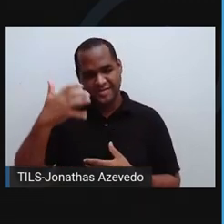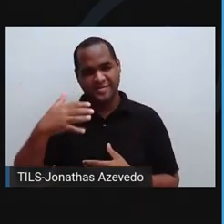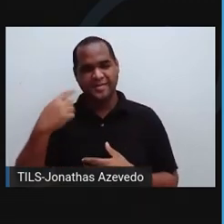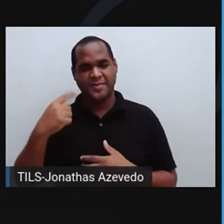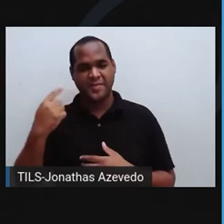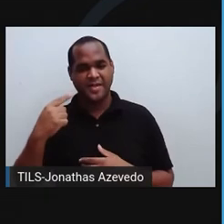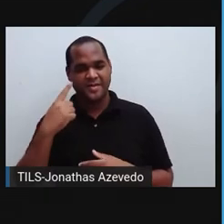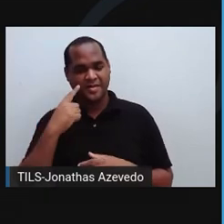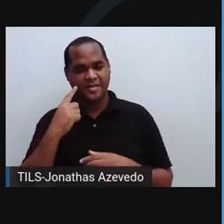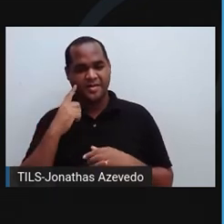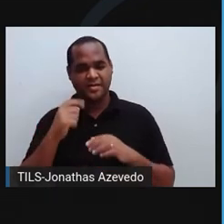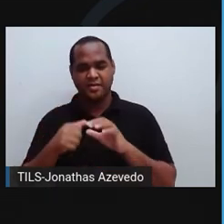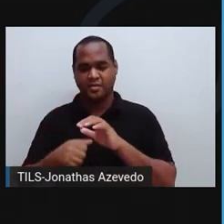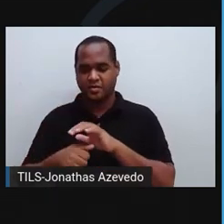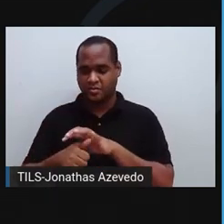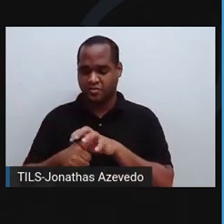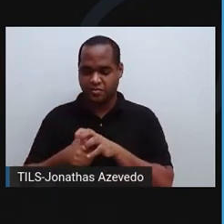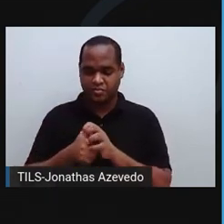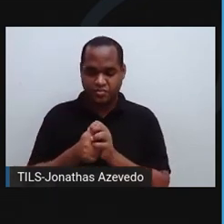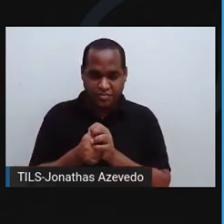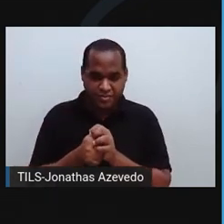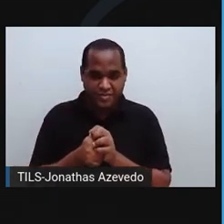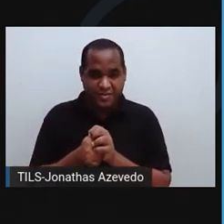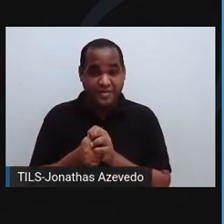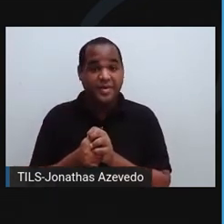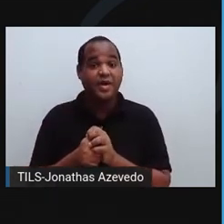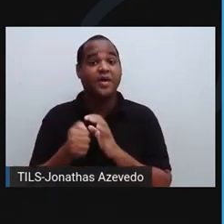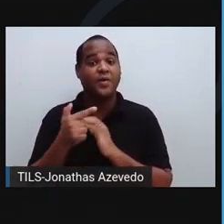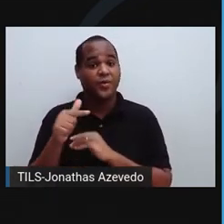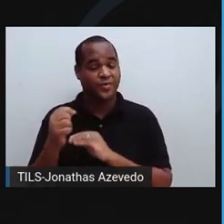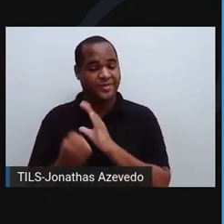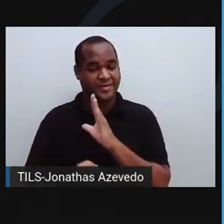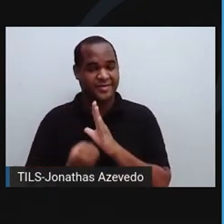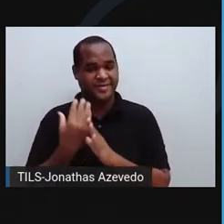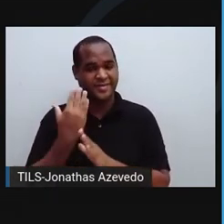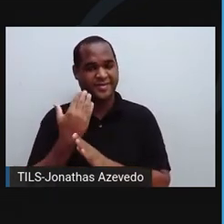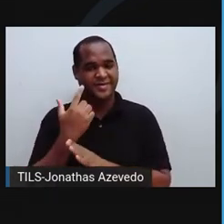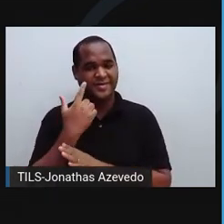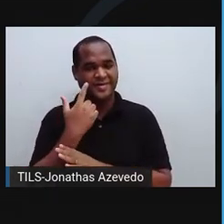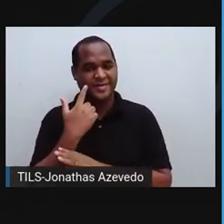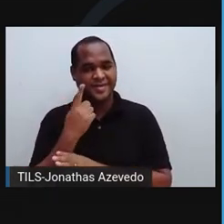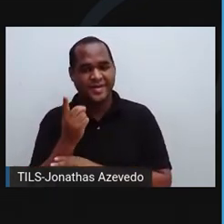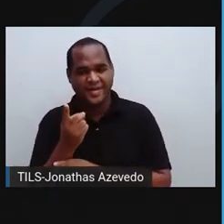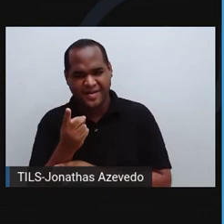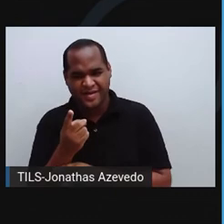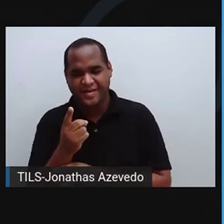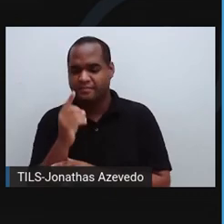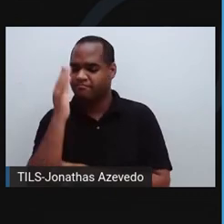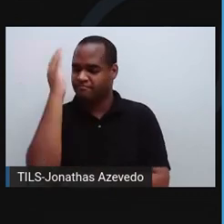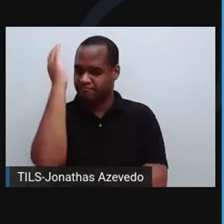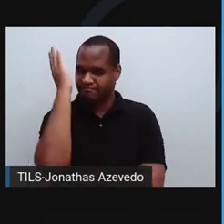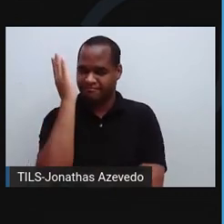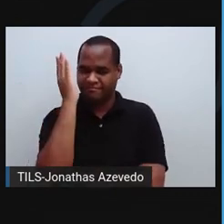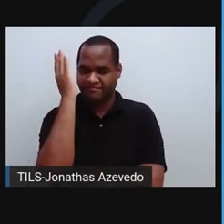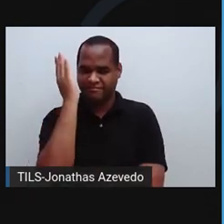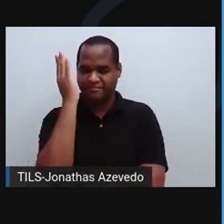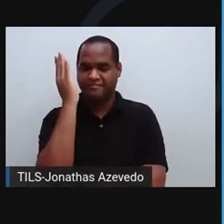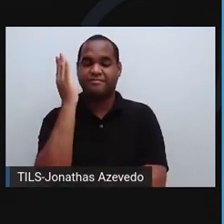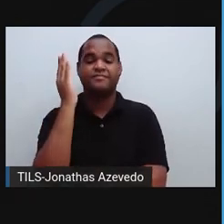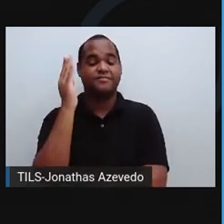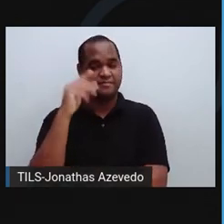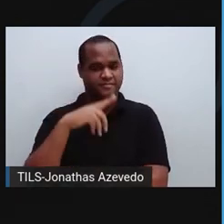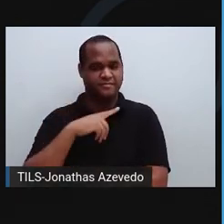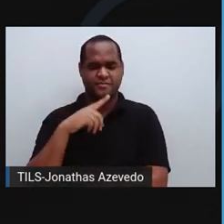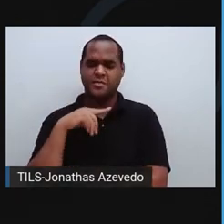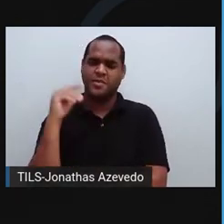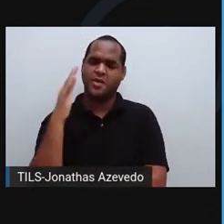ordem. Agora, localiza aí um outro produtor, que é a madeira. A madeira vem de um ser vivo, certo? Tronco de uma planta.